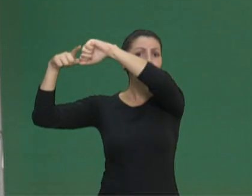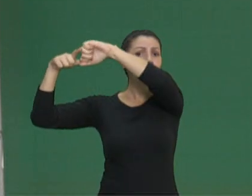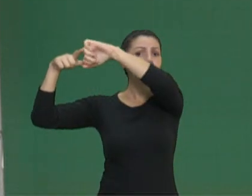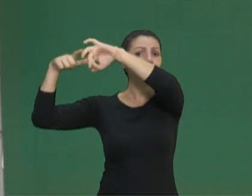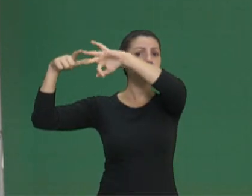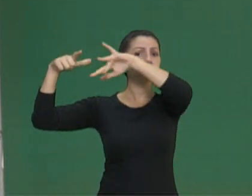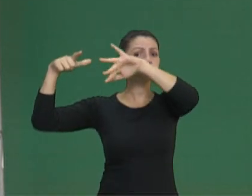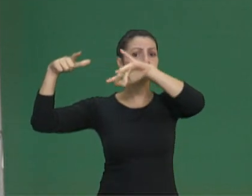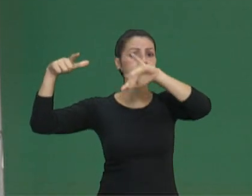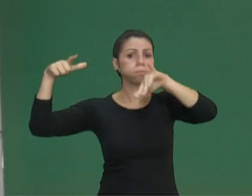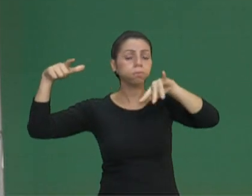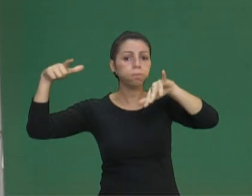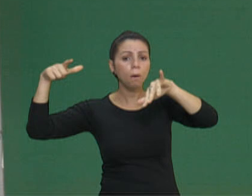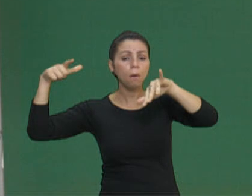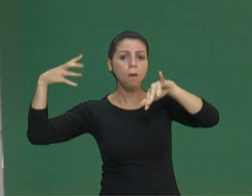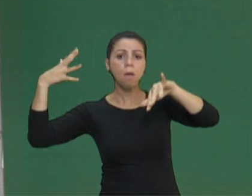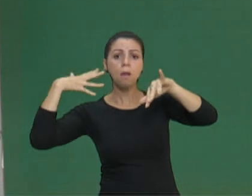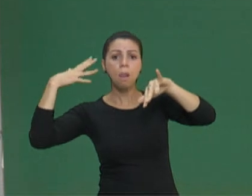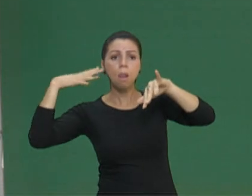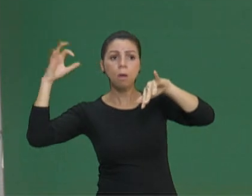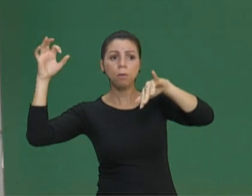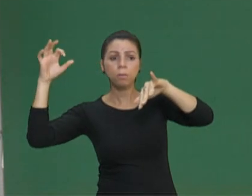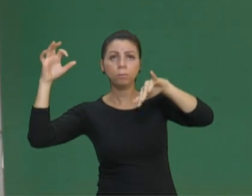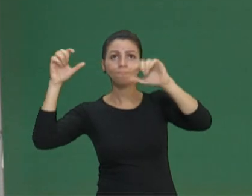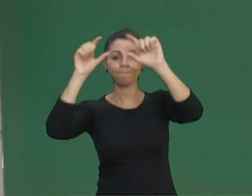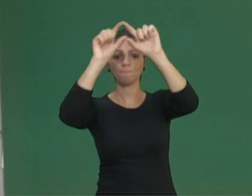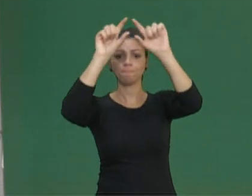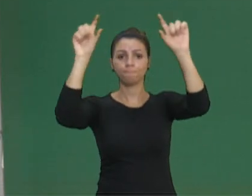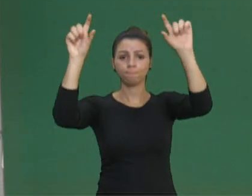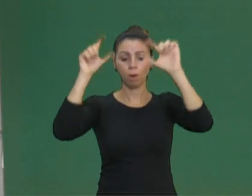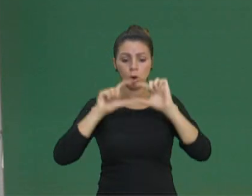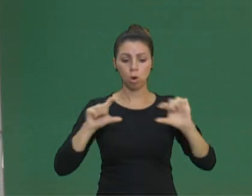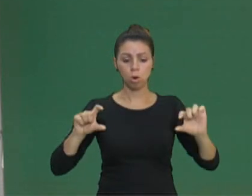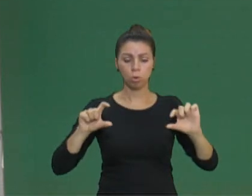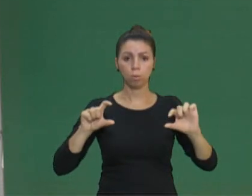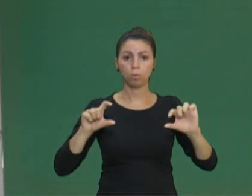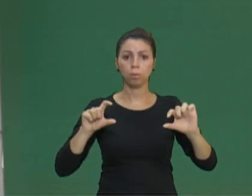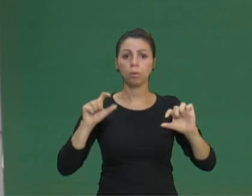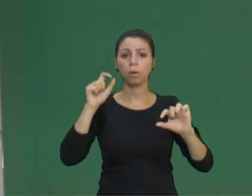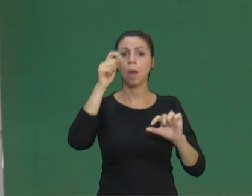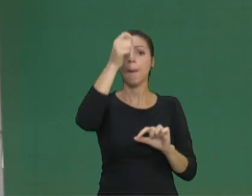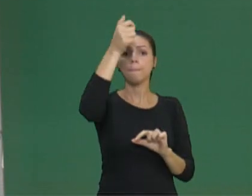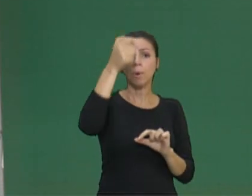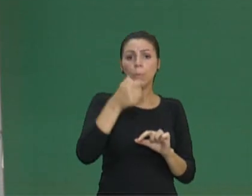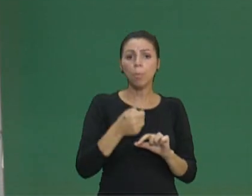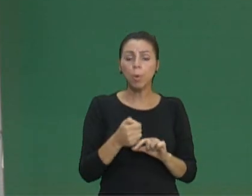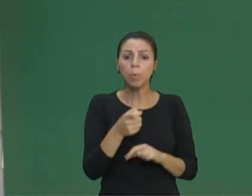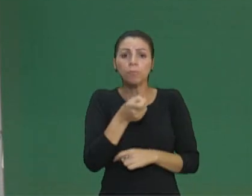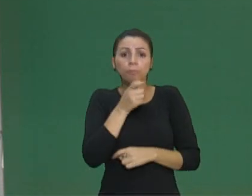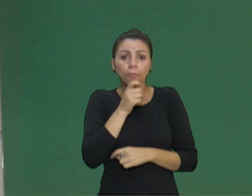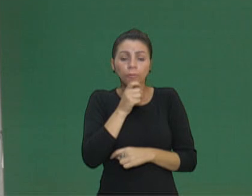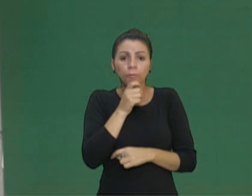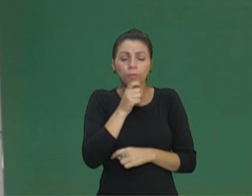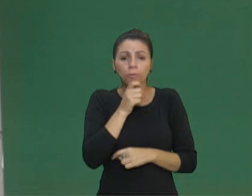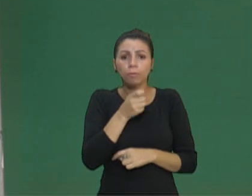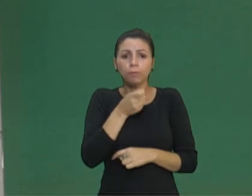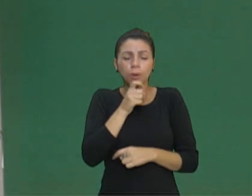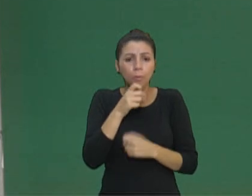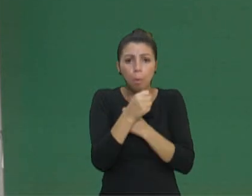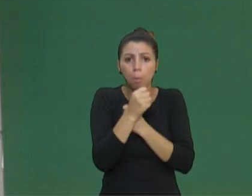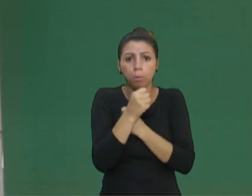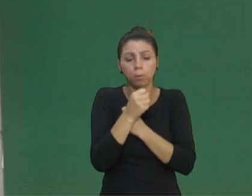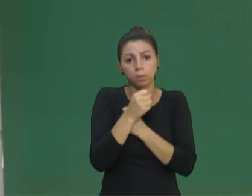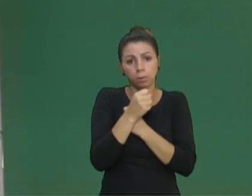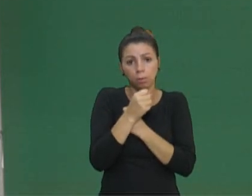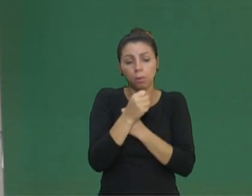solar do que nas regiões polares. E é justamente por esse motivo que a latitude, né, interfere então no